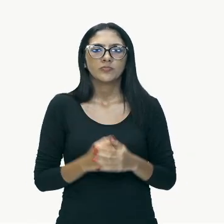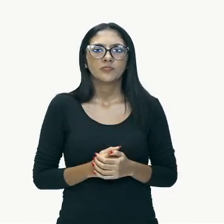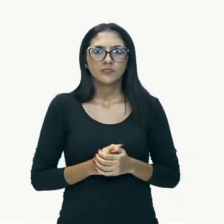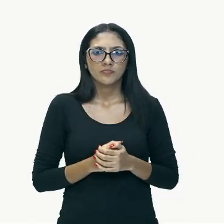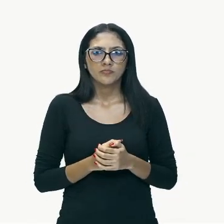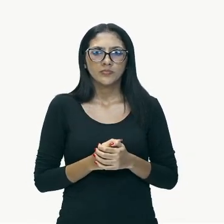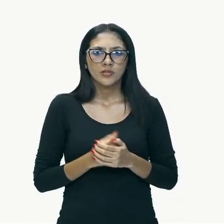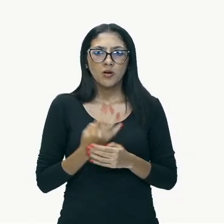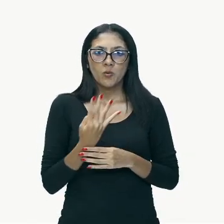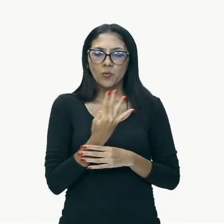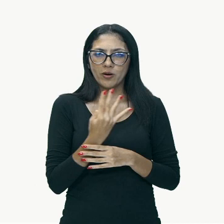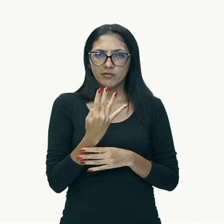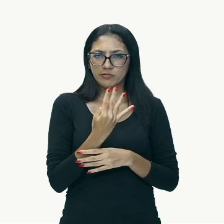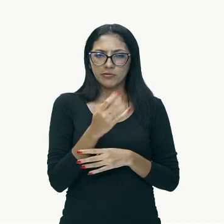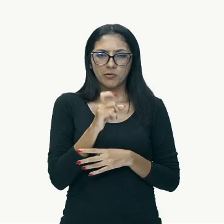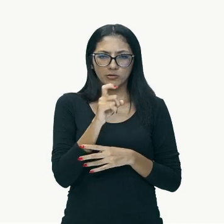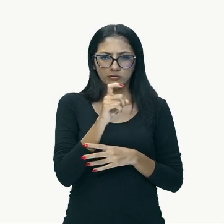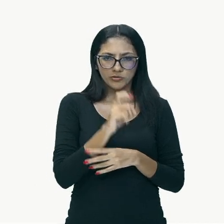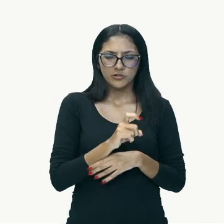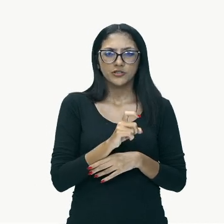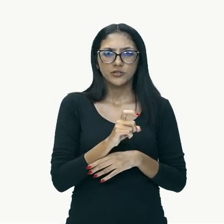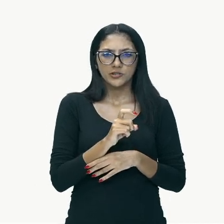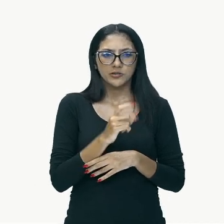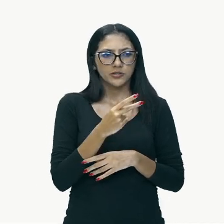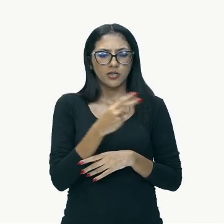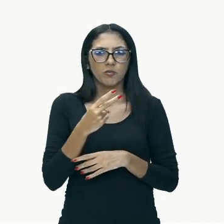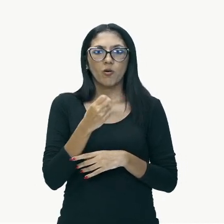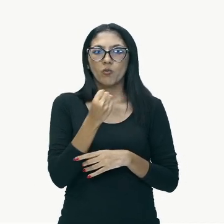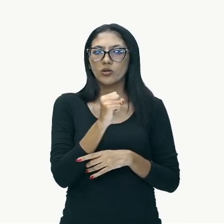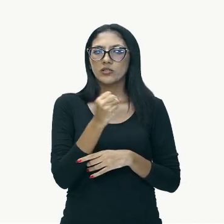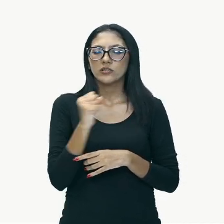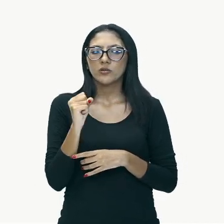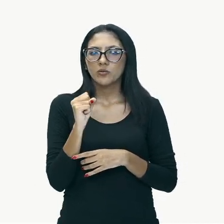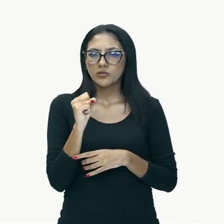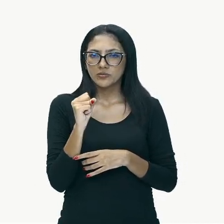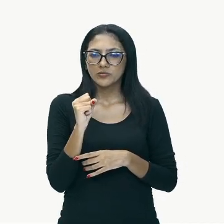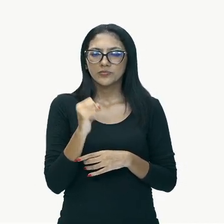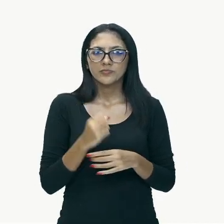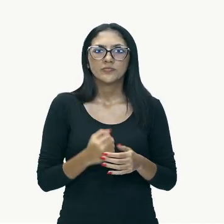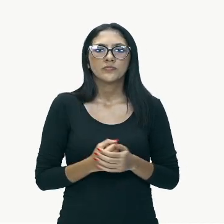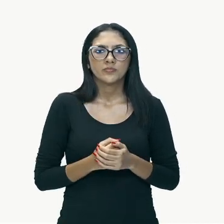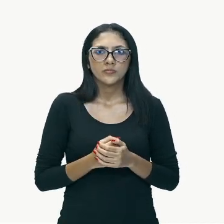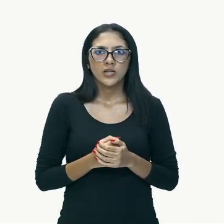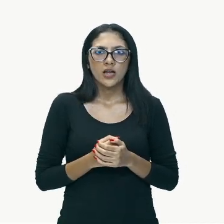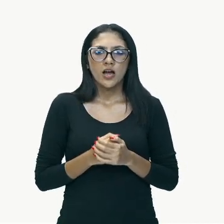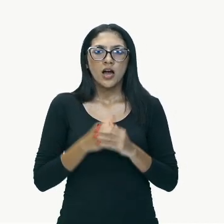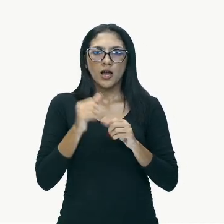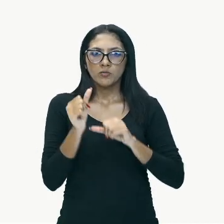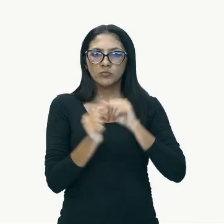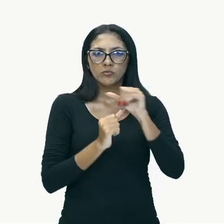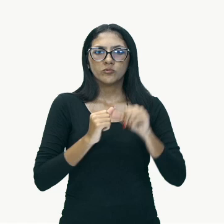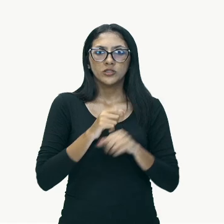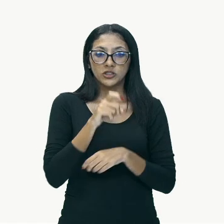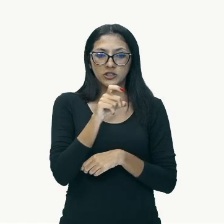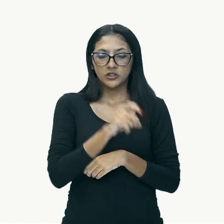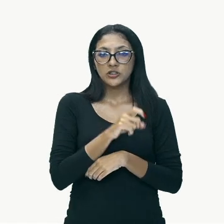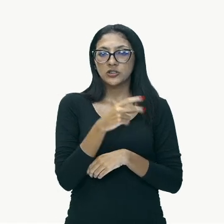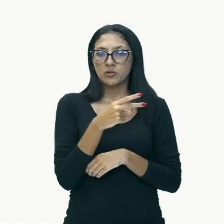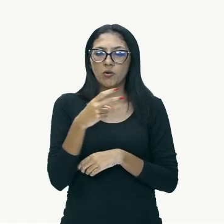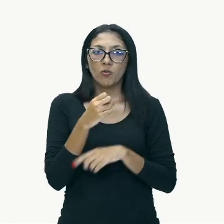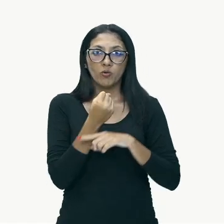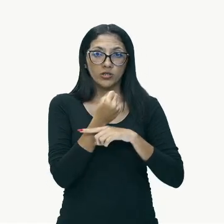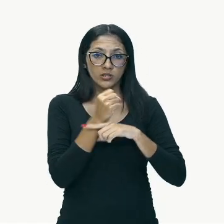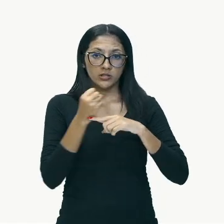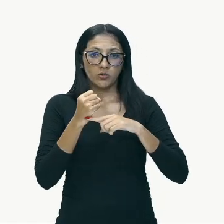44x, que é igual a 88 vezes 1 dá 88. X é igual a 88 dividido